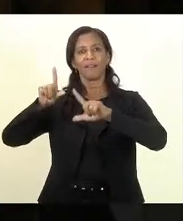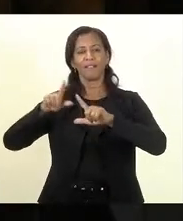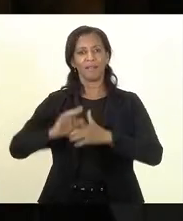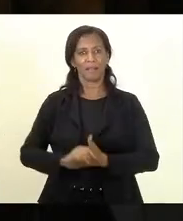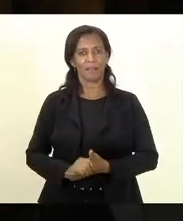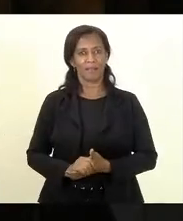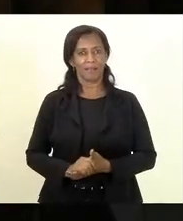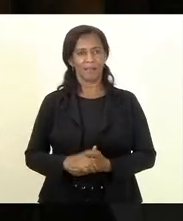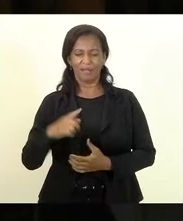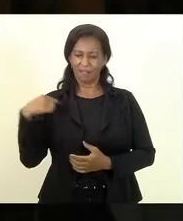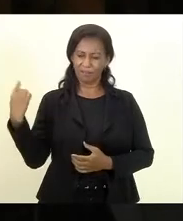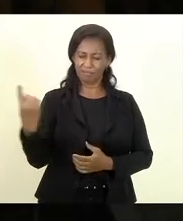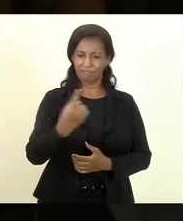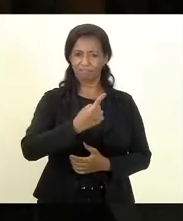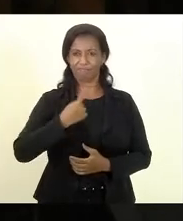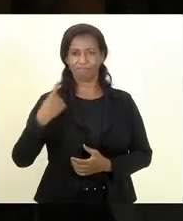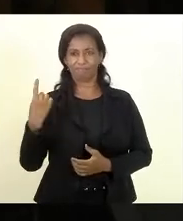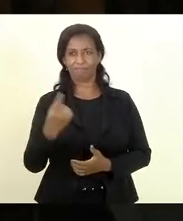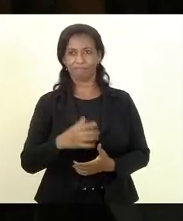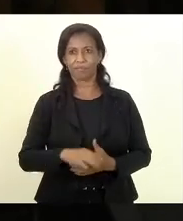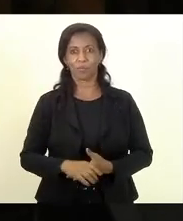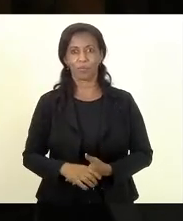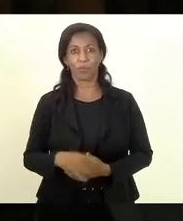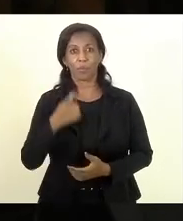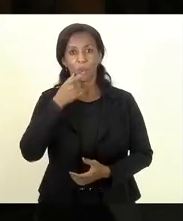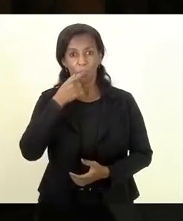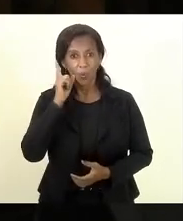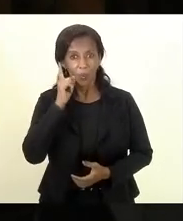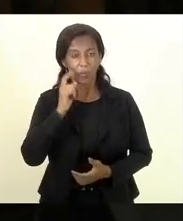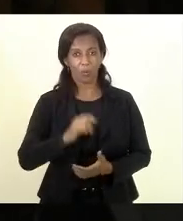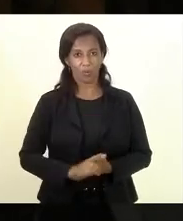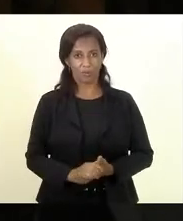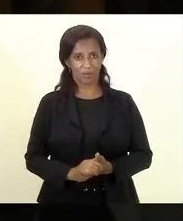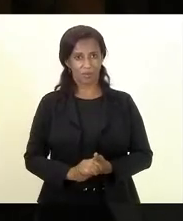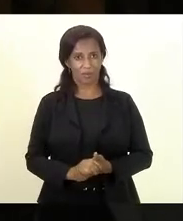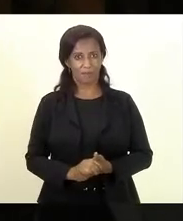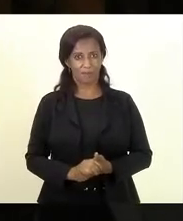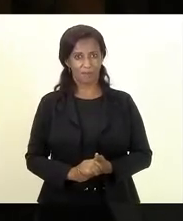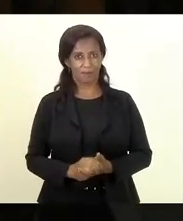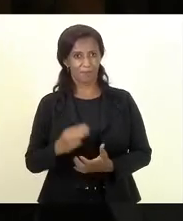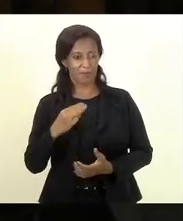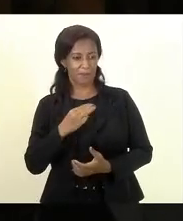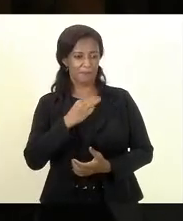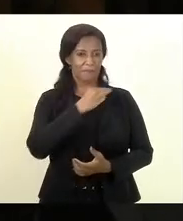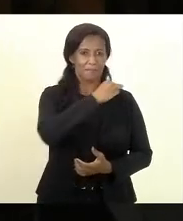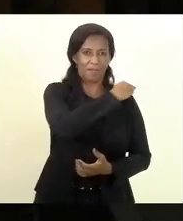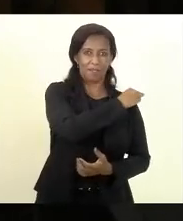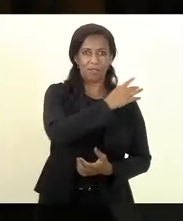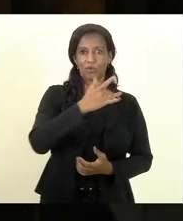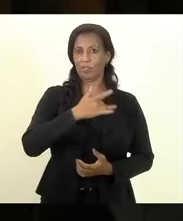nós. Ontem, o ministro da Saúde